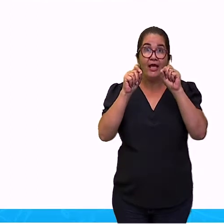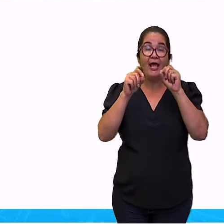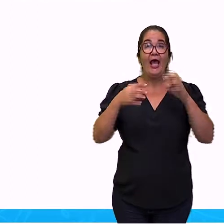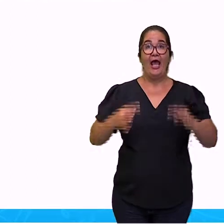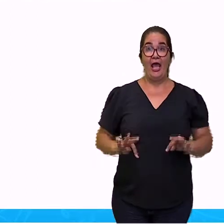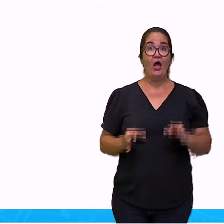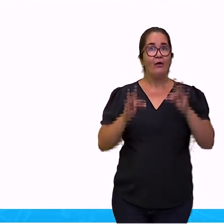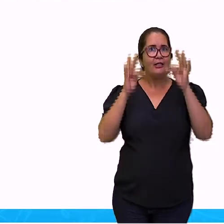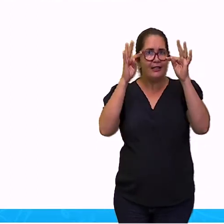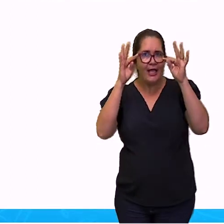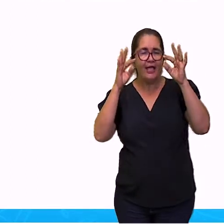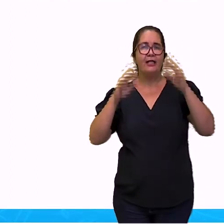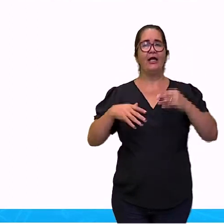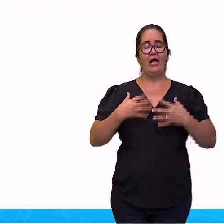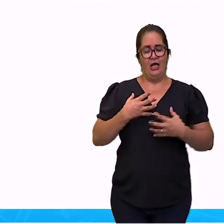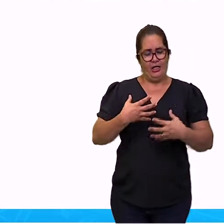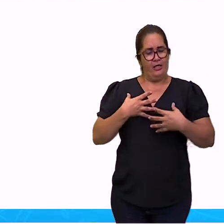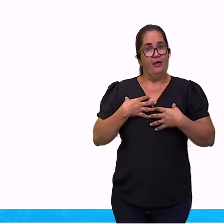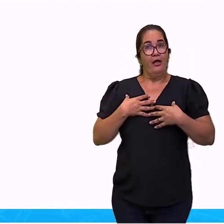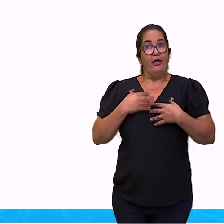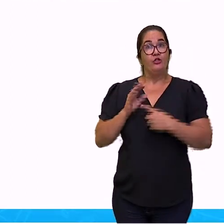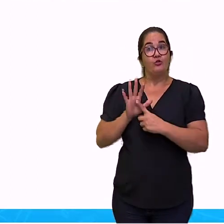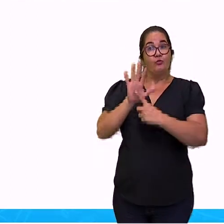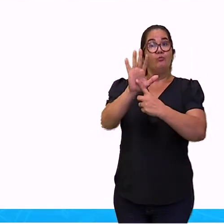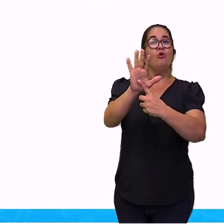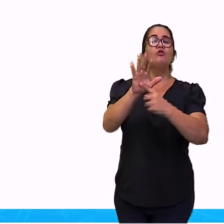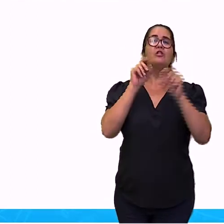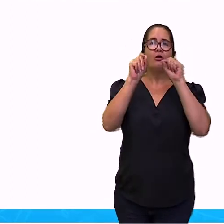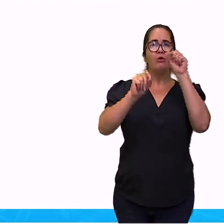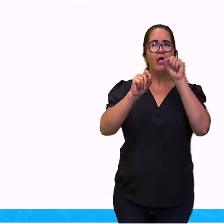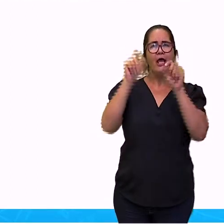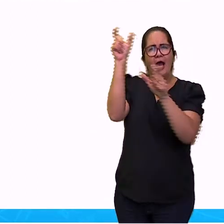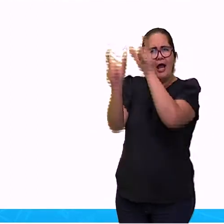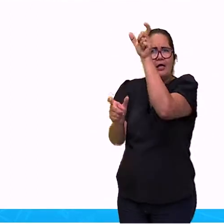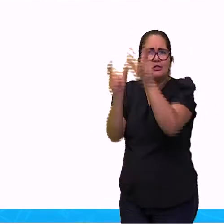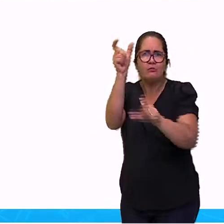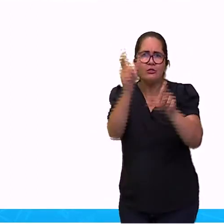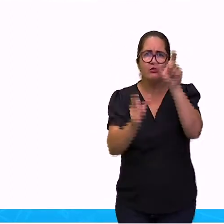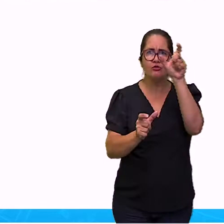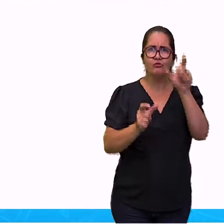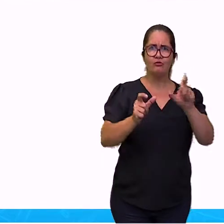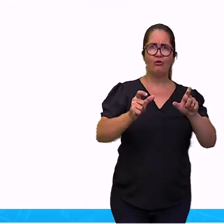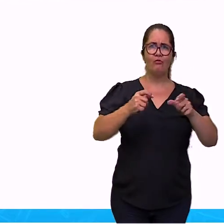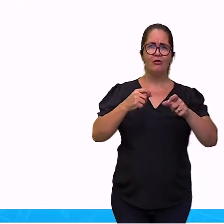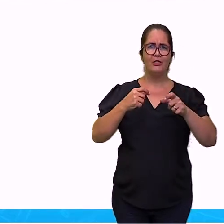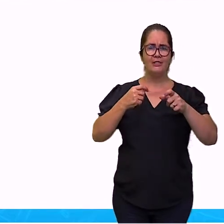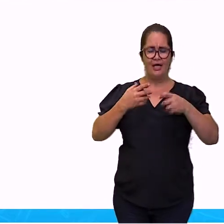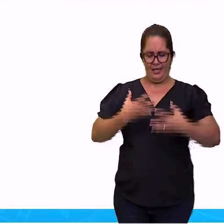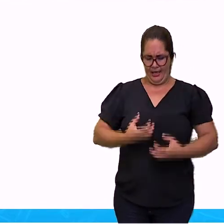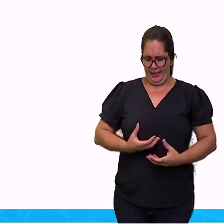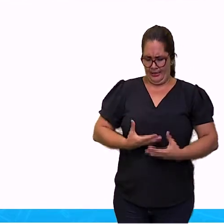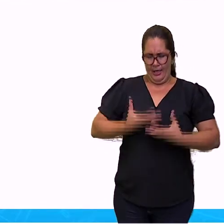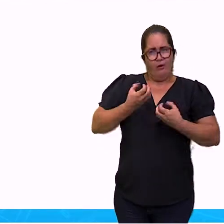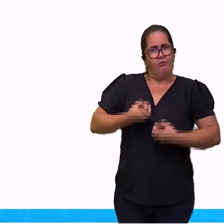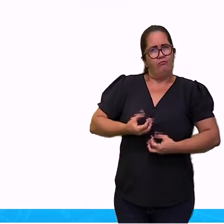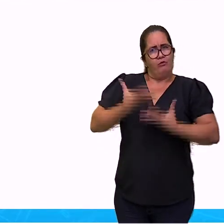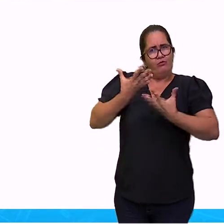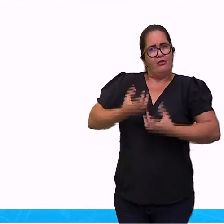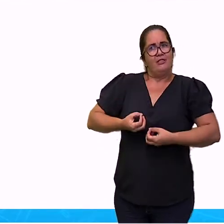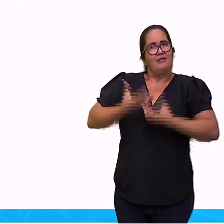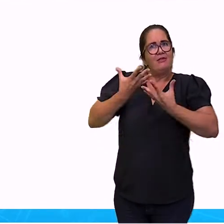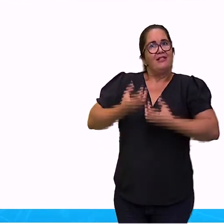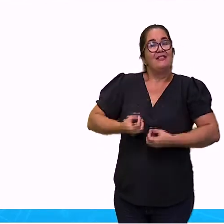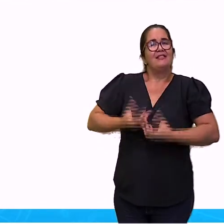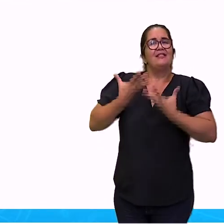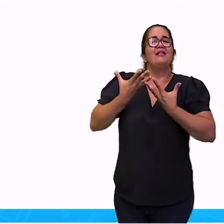utiliza o corpo como instrumento criativo. O que é isso? É que o corpo é a linguagem da